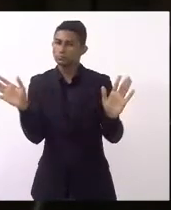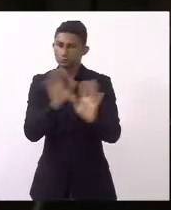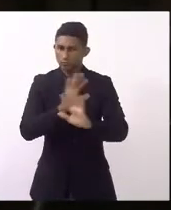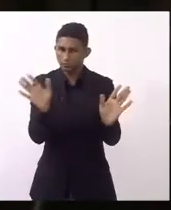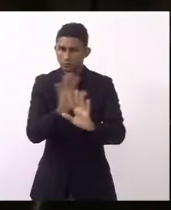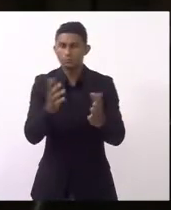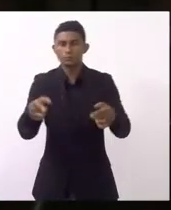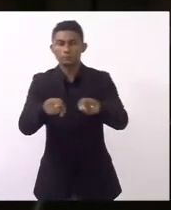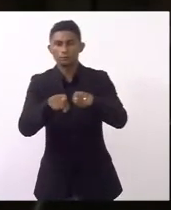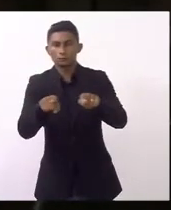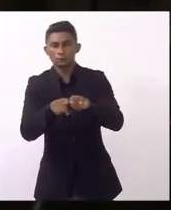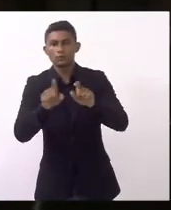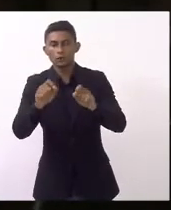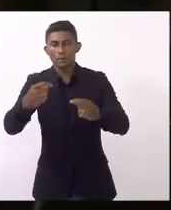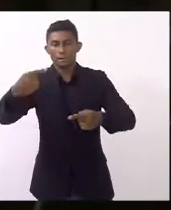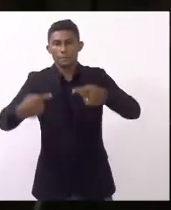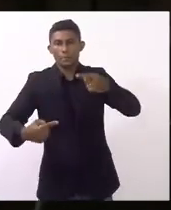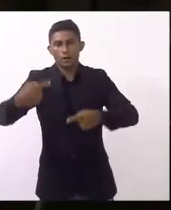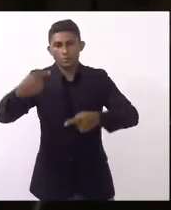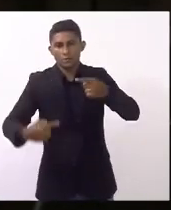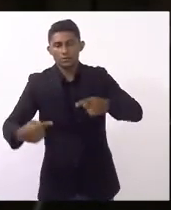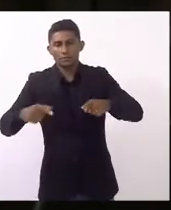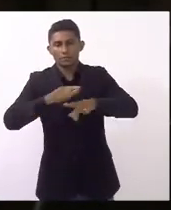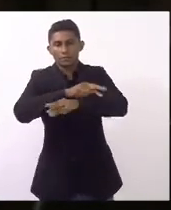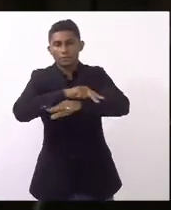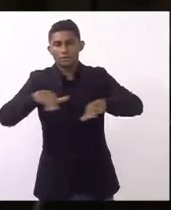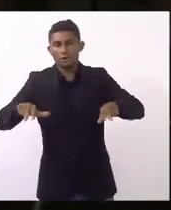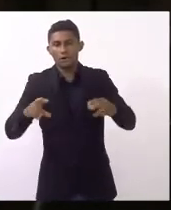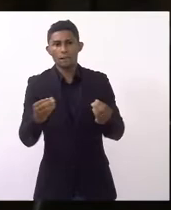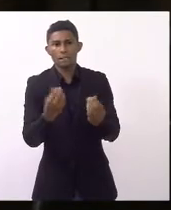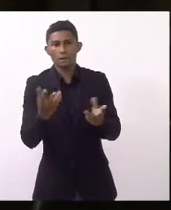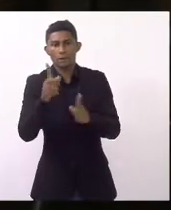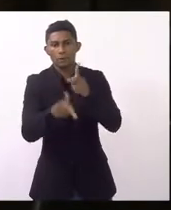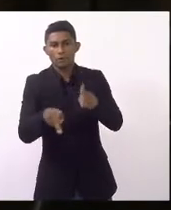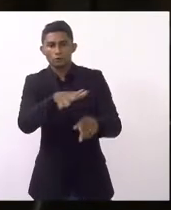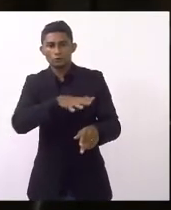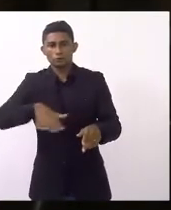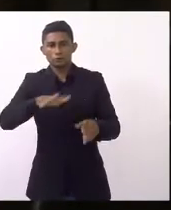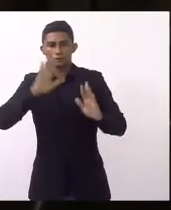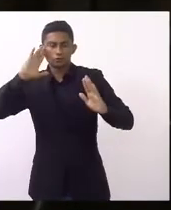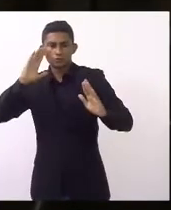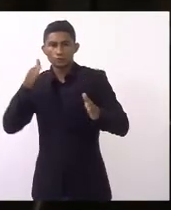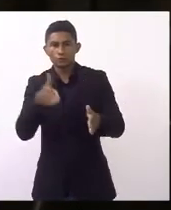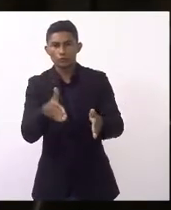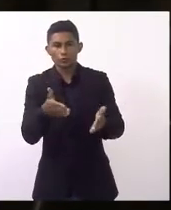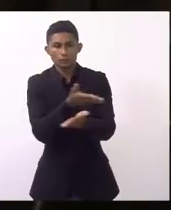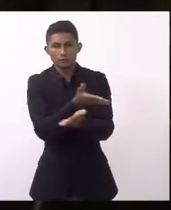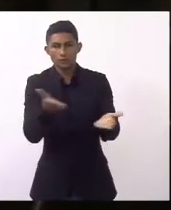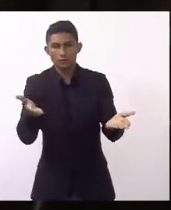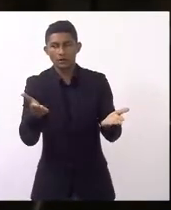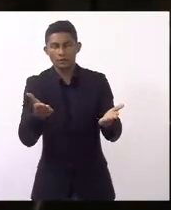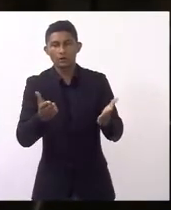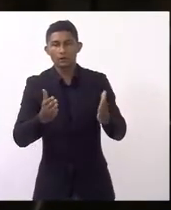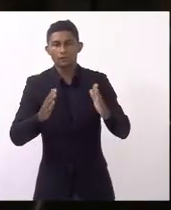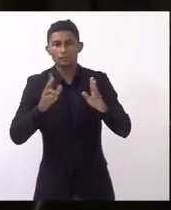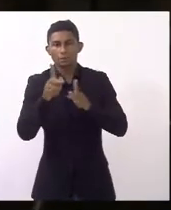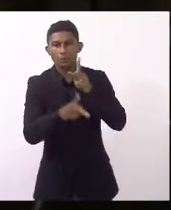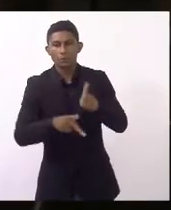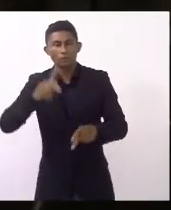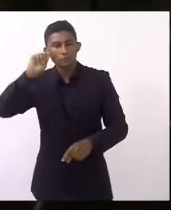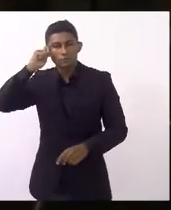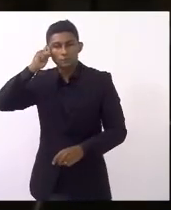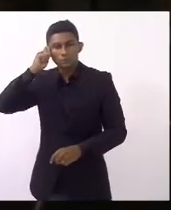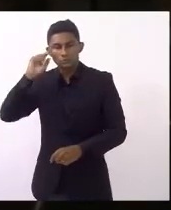desenvolvia mas as questões políticas também em prol de seu povo de Santo do Povo de terreiro da população